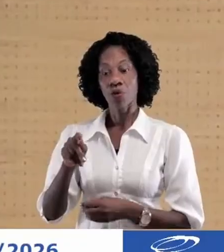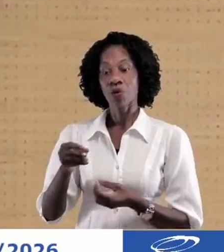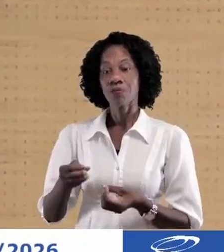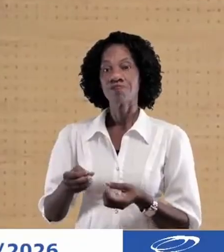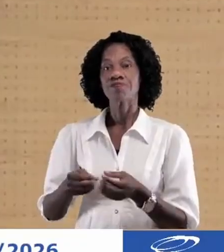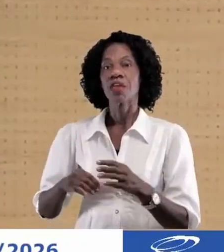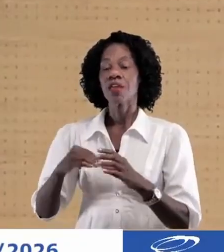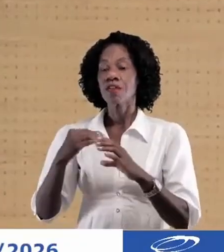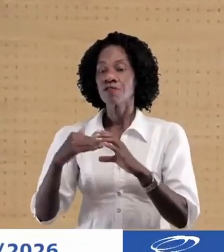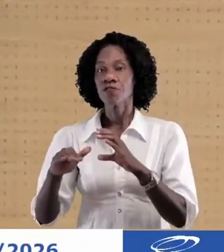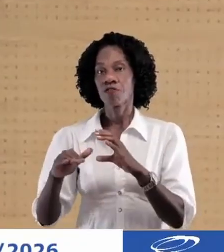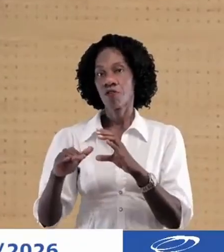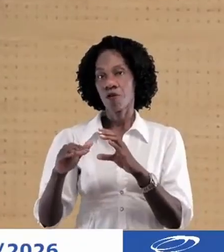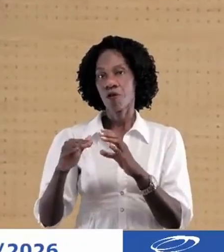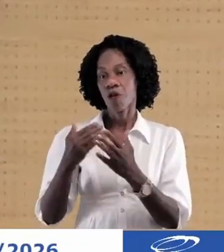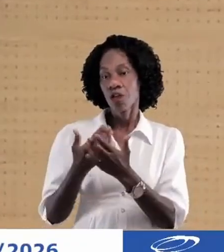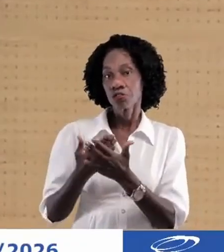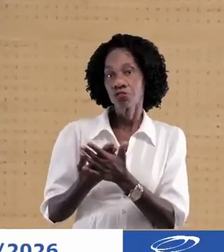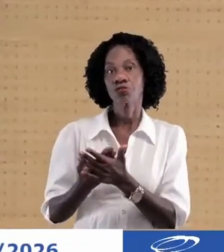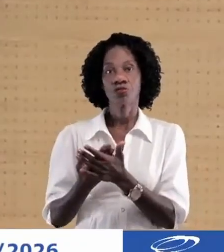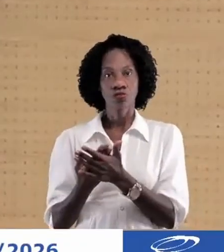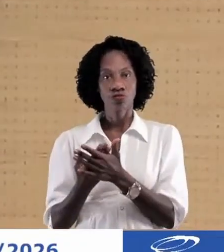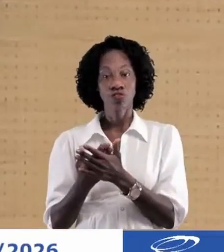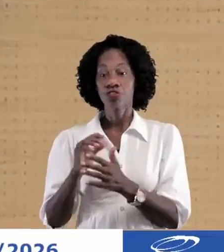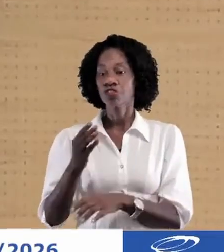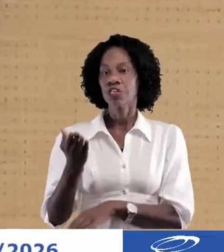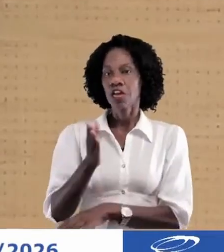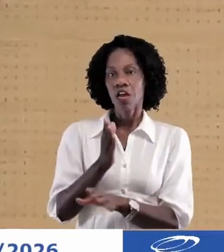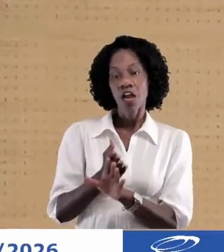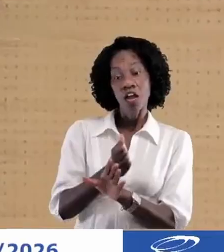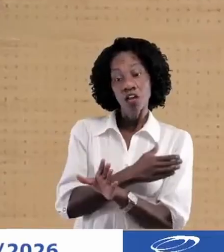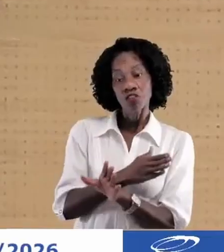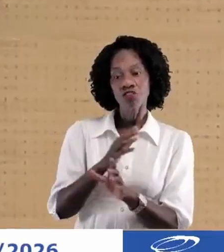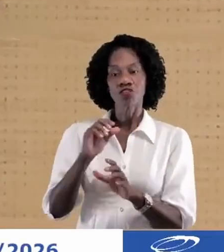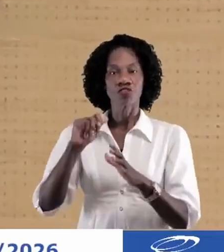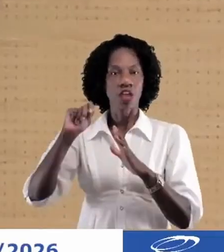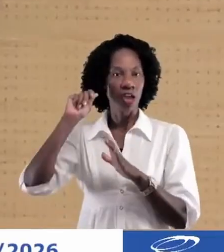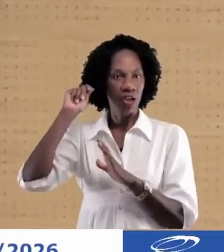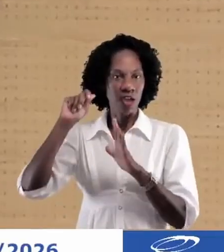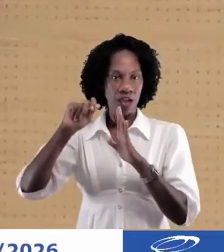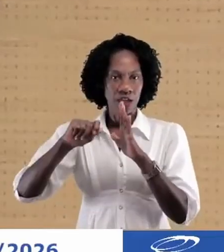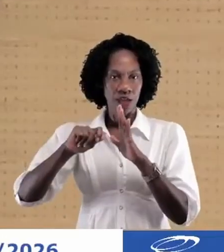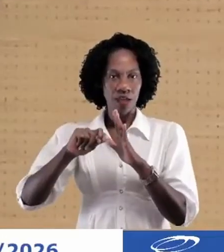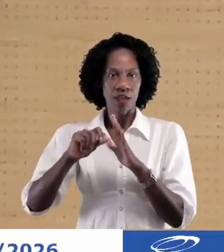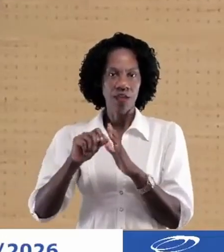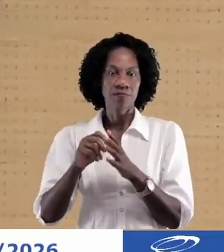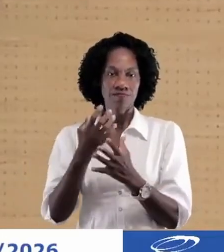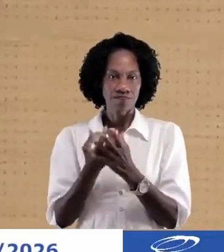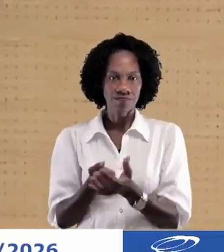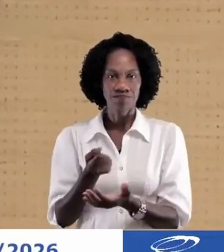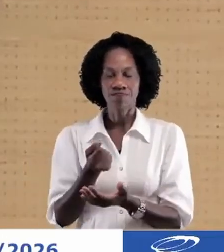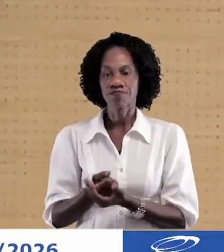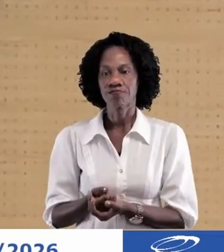vivo conosco para a sessão de discussão. O título da sua palestra é Evidências sobre a concentração e a